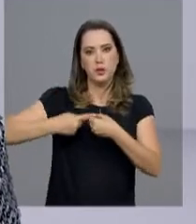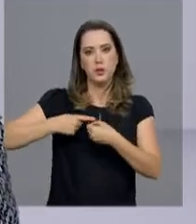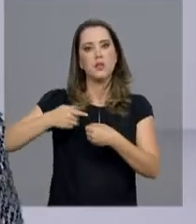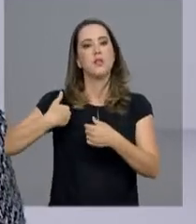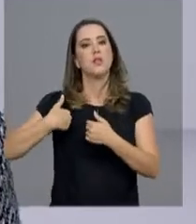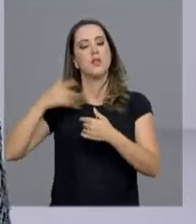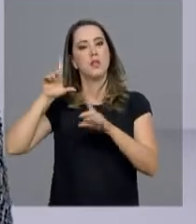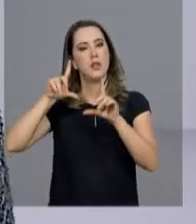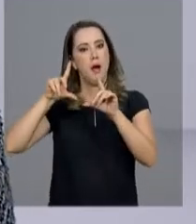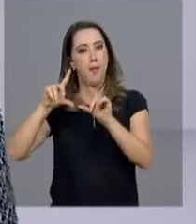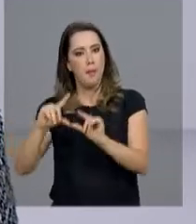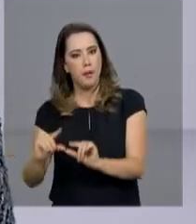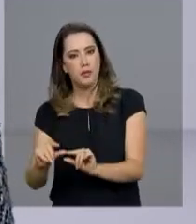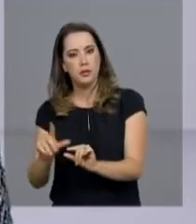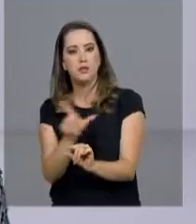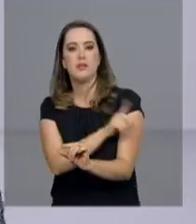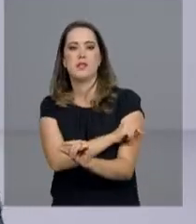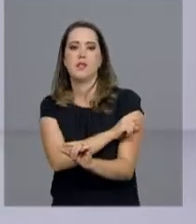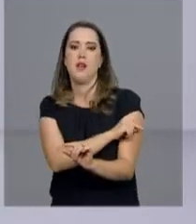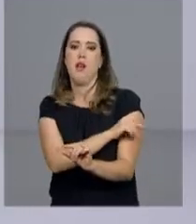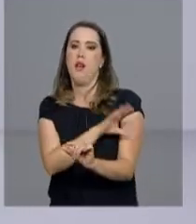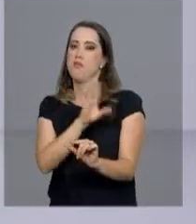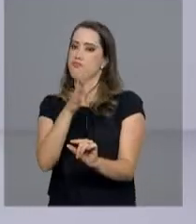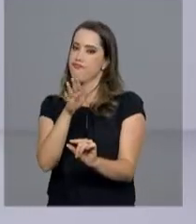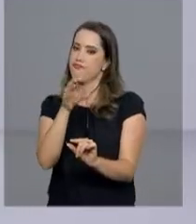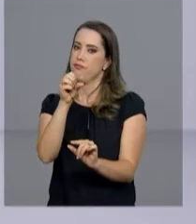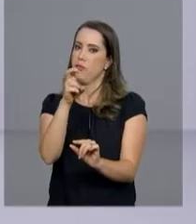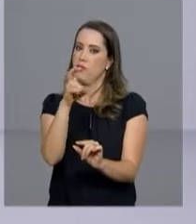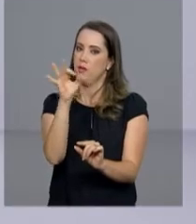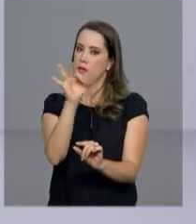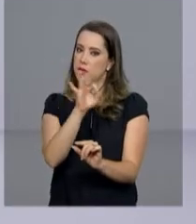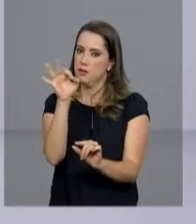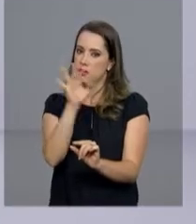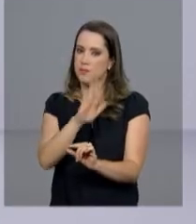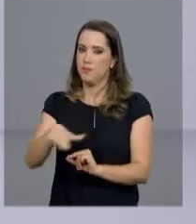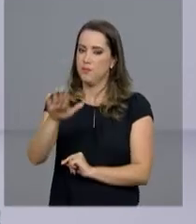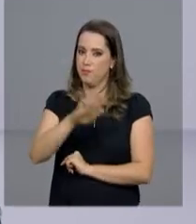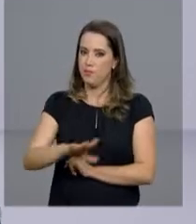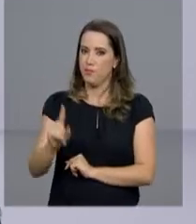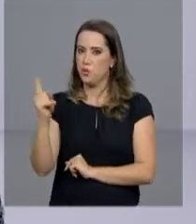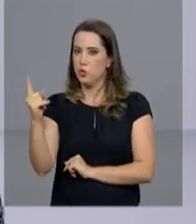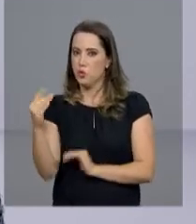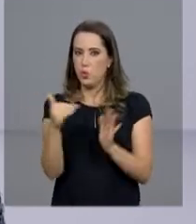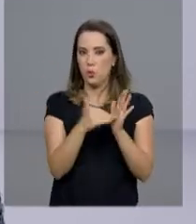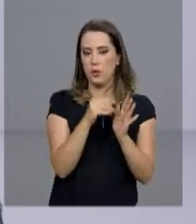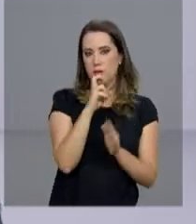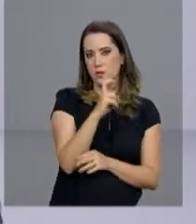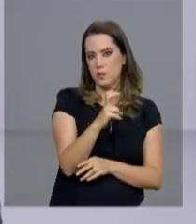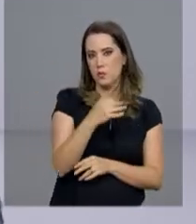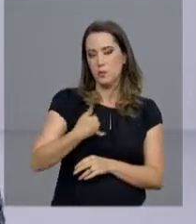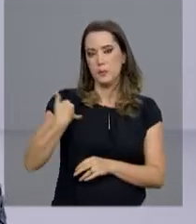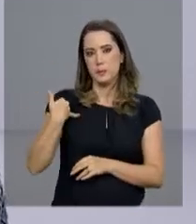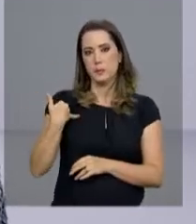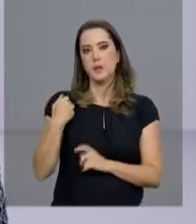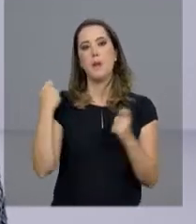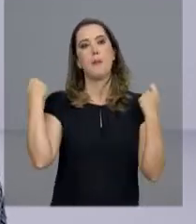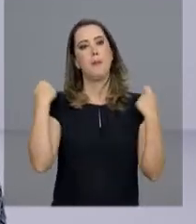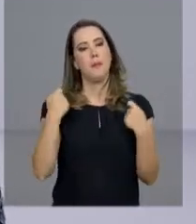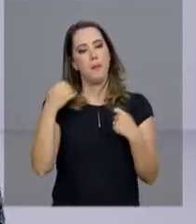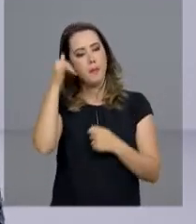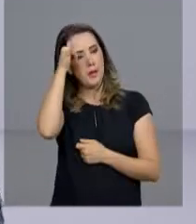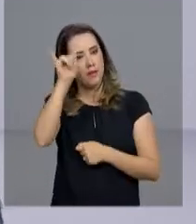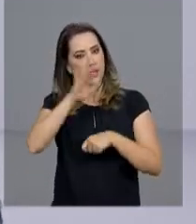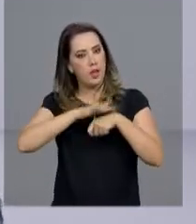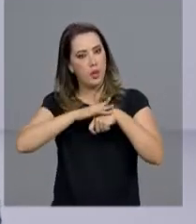ainda estão abaixo da meta de vacinar pelo menos tem 51 por cento das crianças de 1 a 5 anos contra a